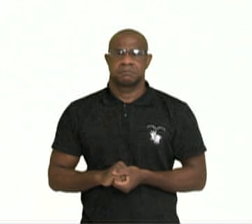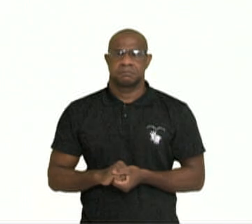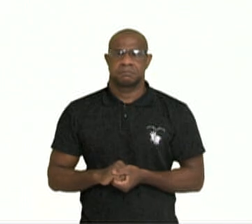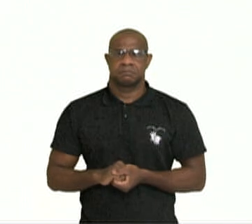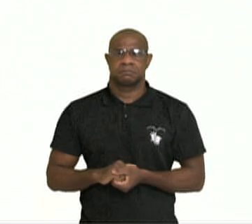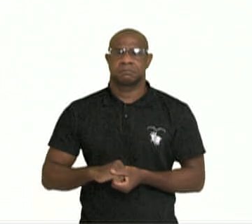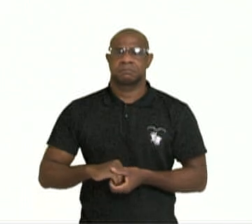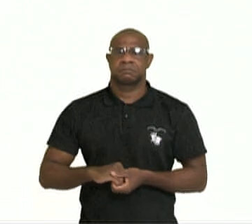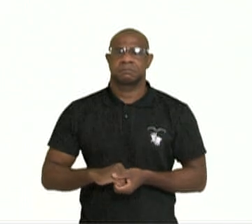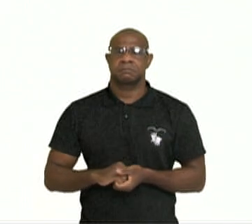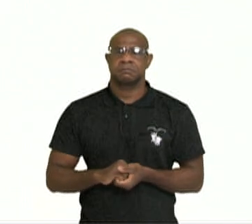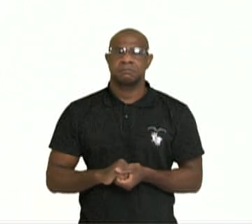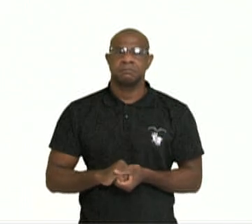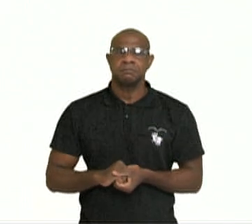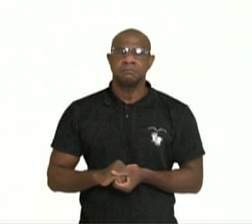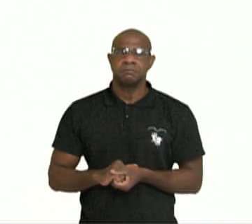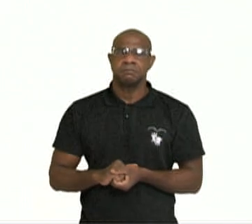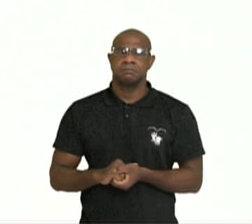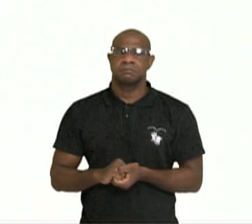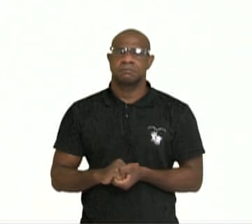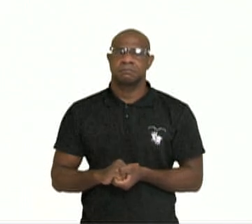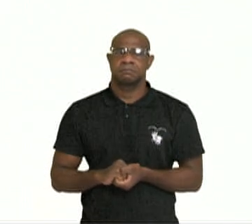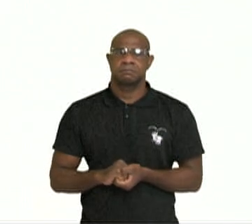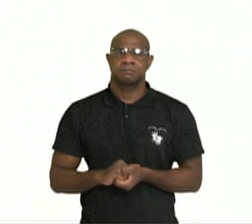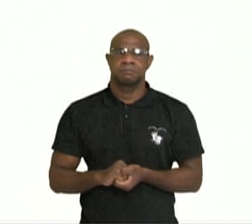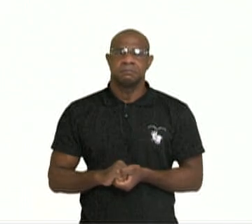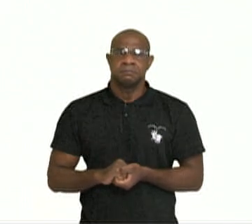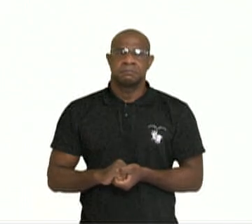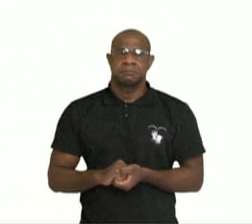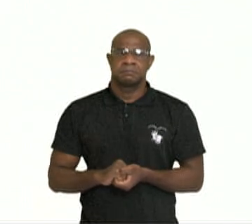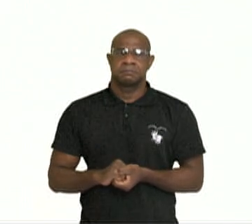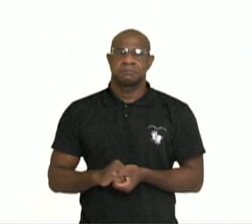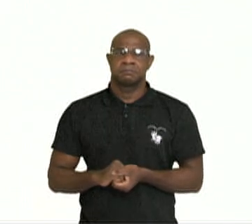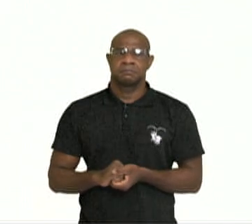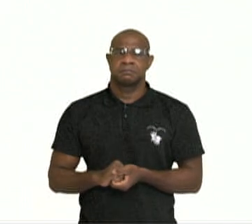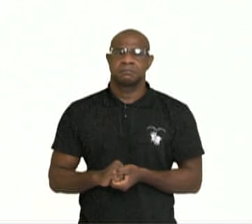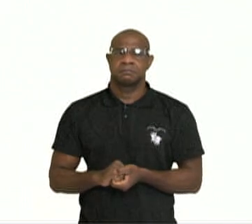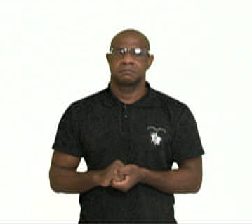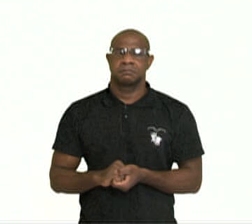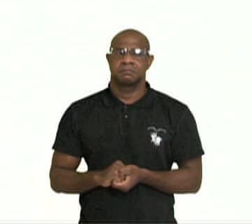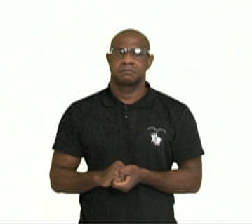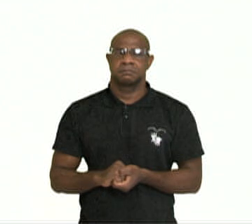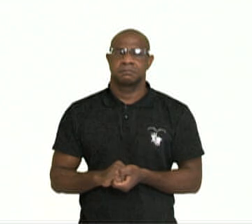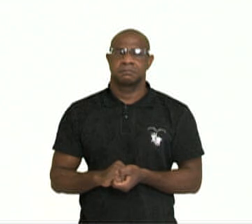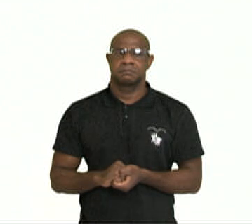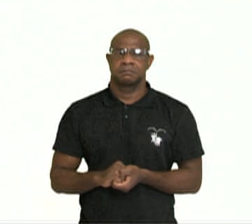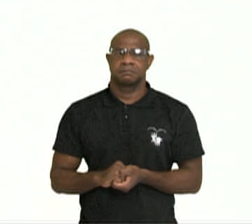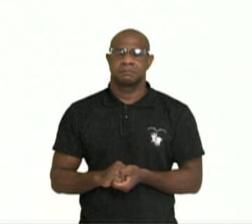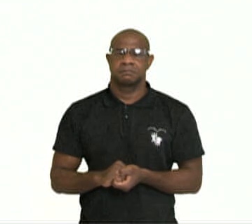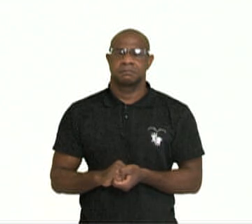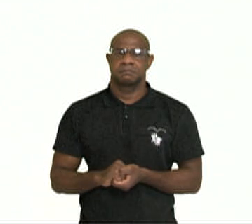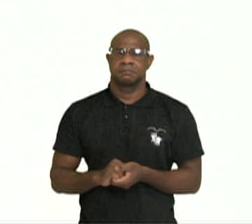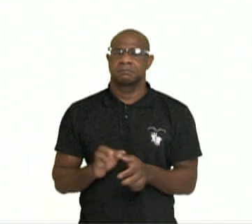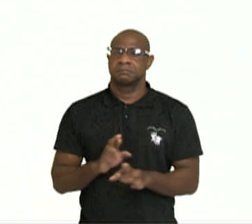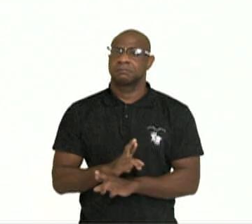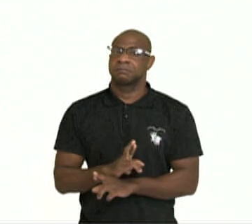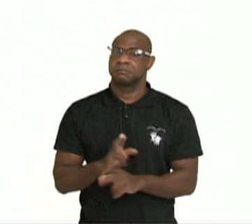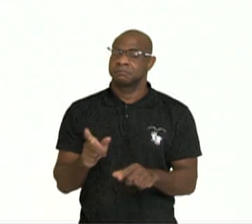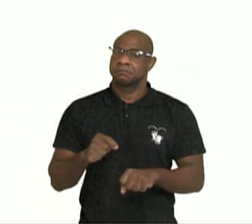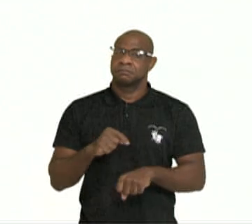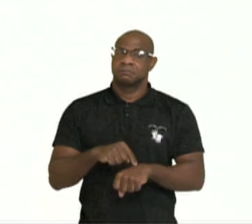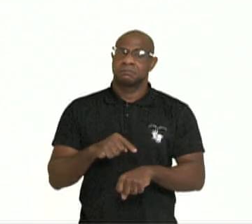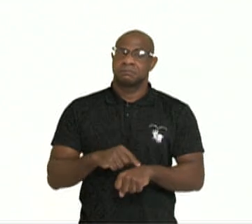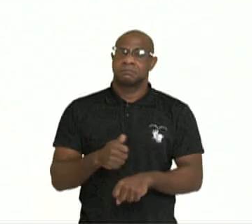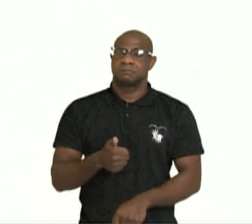diferentes horas. Por exemplo, né? La hora em Japão não é a mesma que em Brasil. Há uma diferença de 12 horas. O